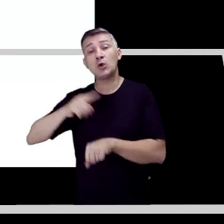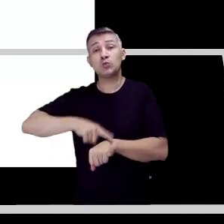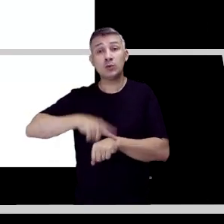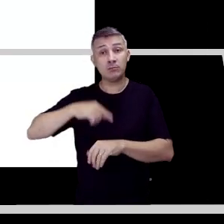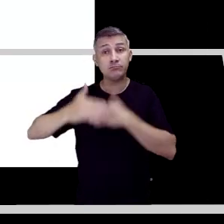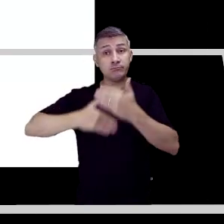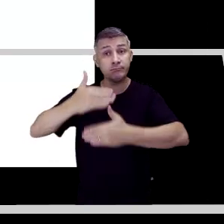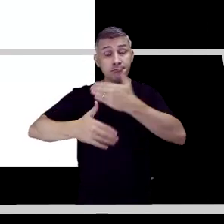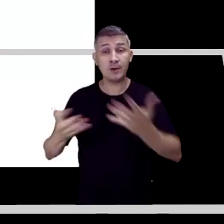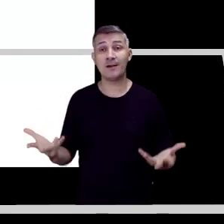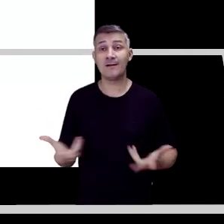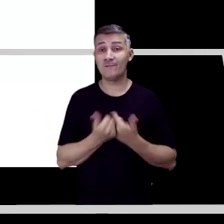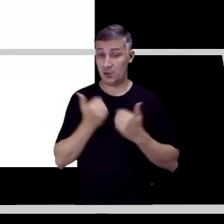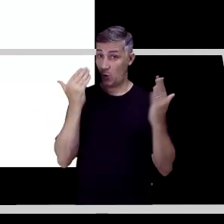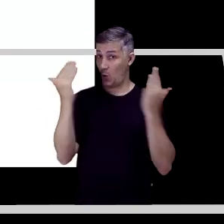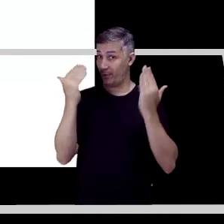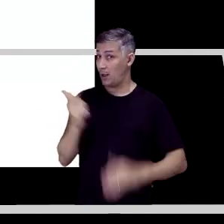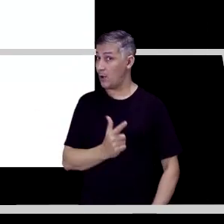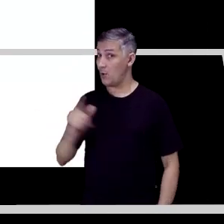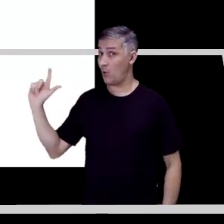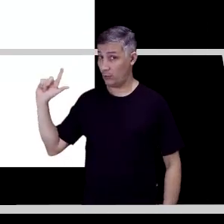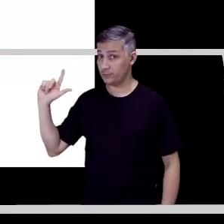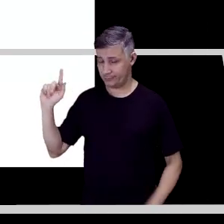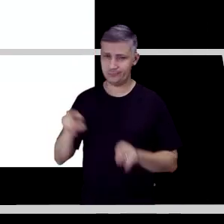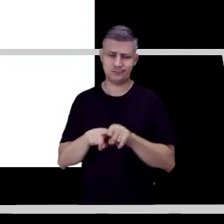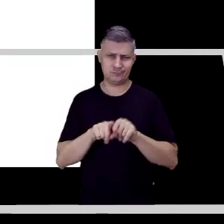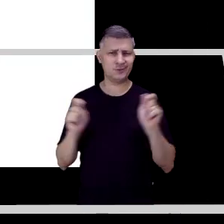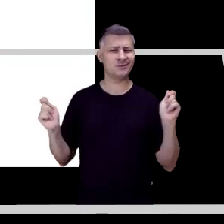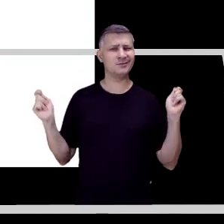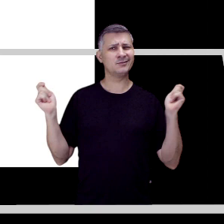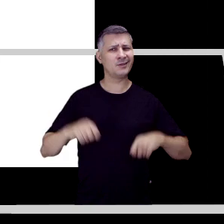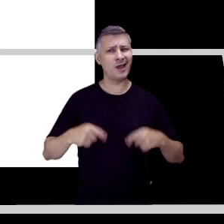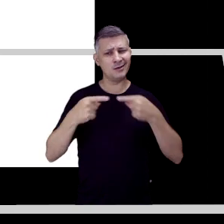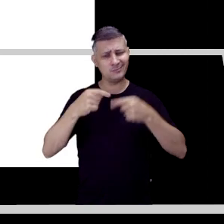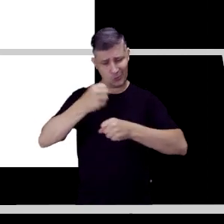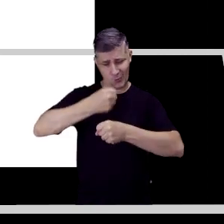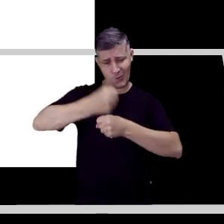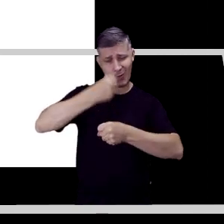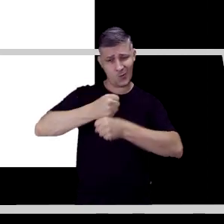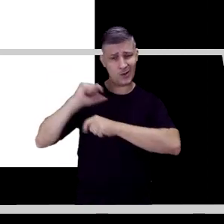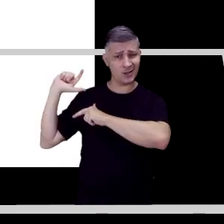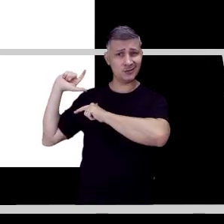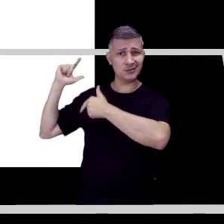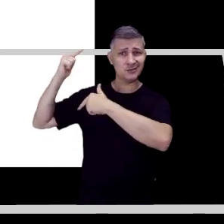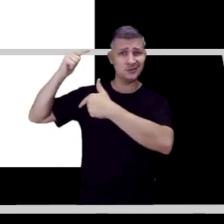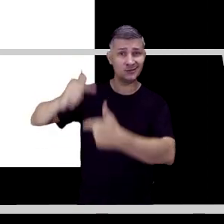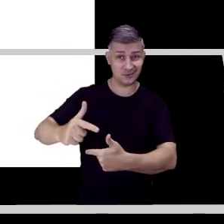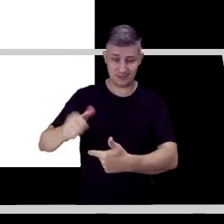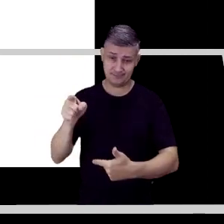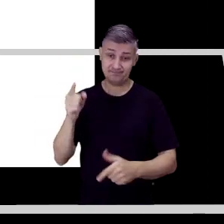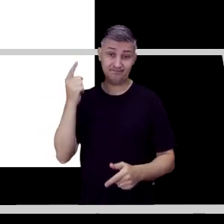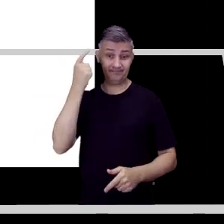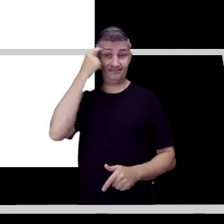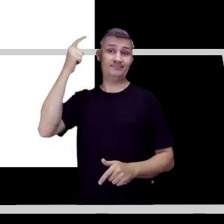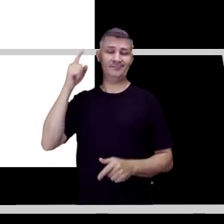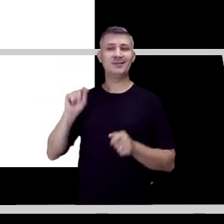tempo e como ela é eficiente quando comparada, por exemplo, uma construção tradicional, né? Então a gente